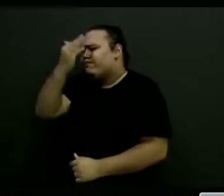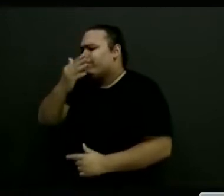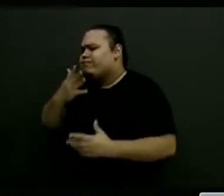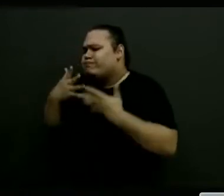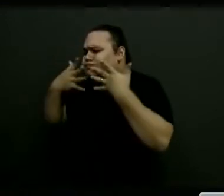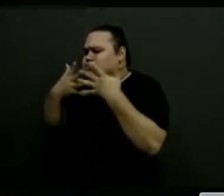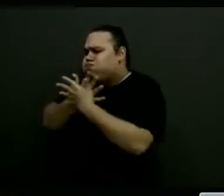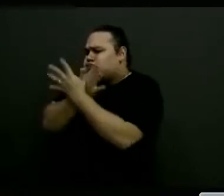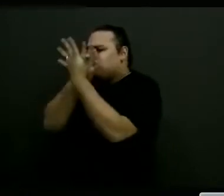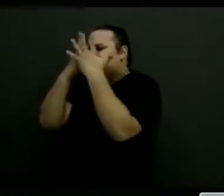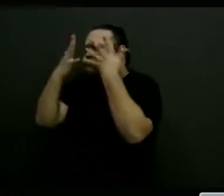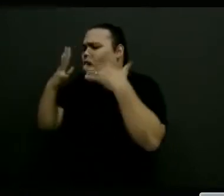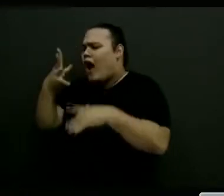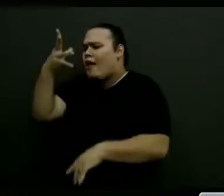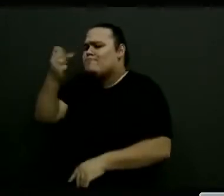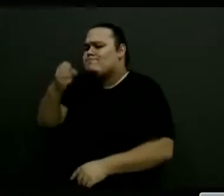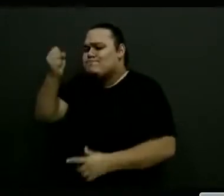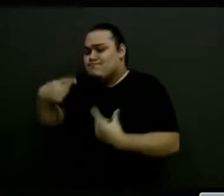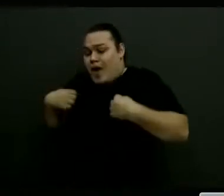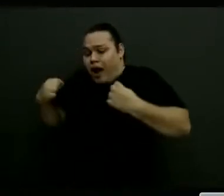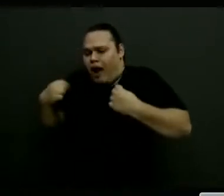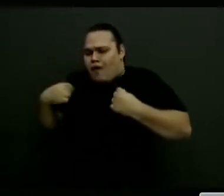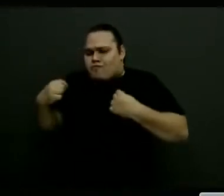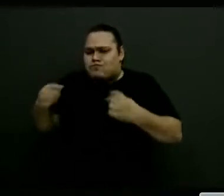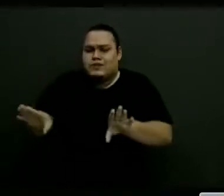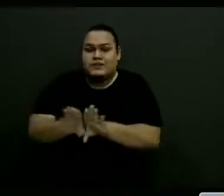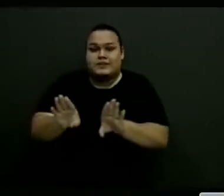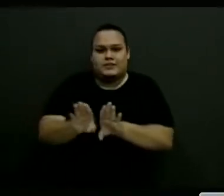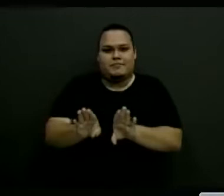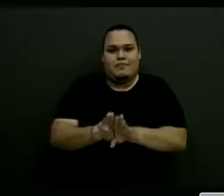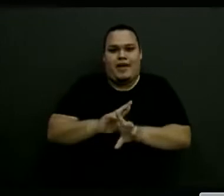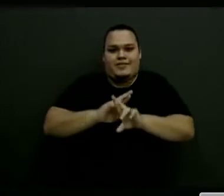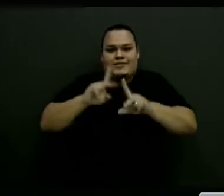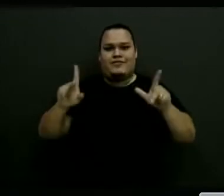roupa se tornou branca e resplandecente.